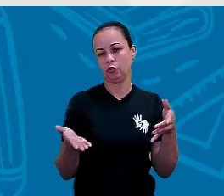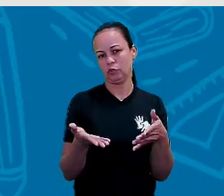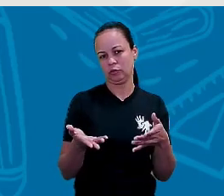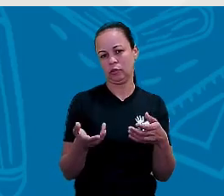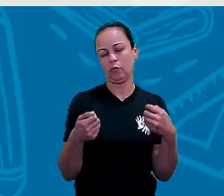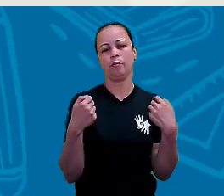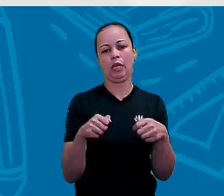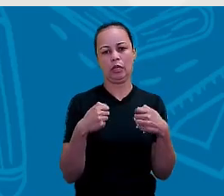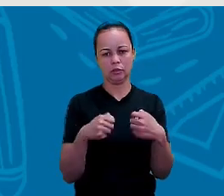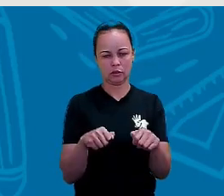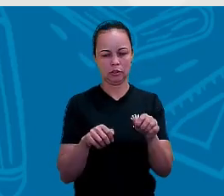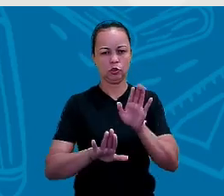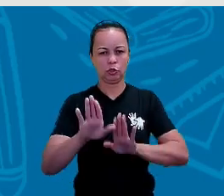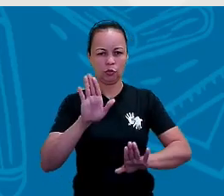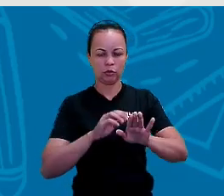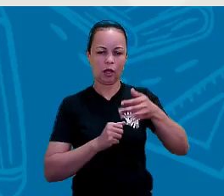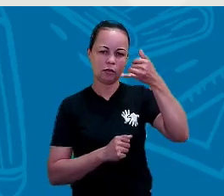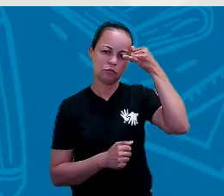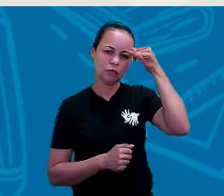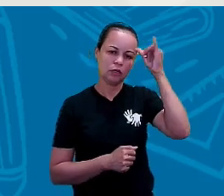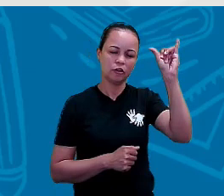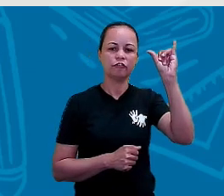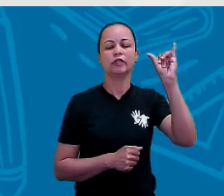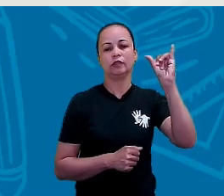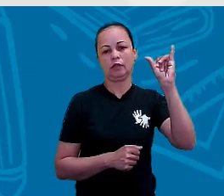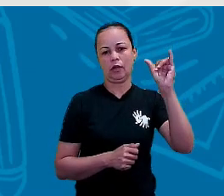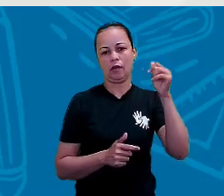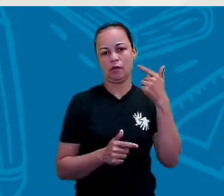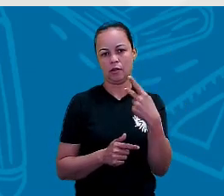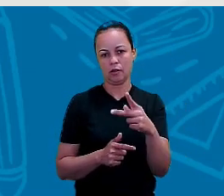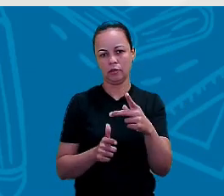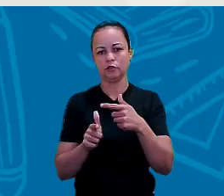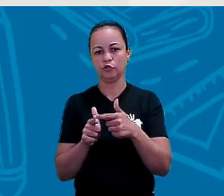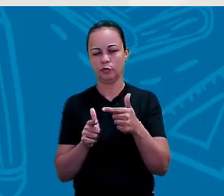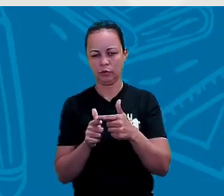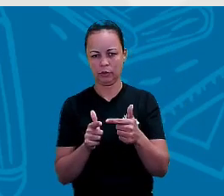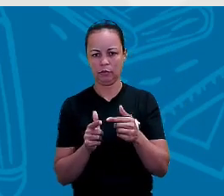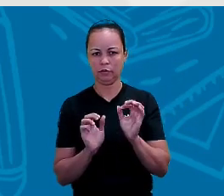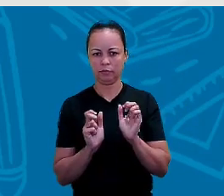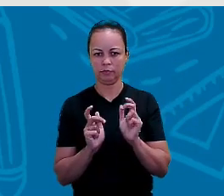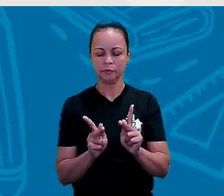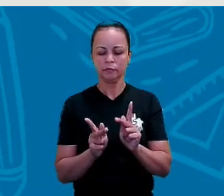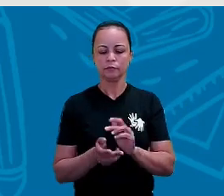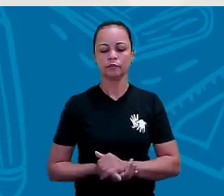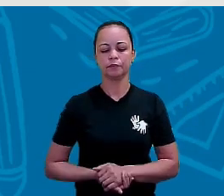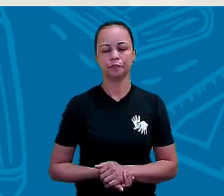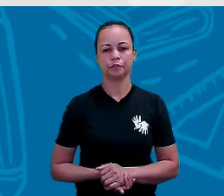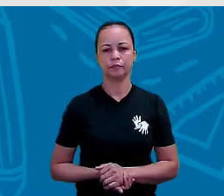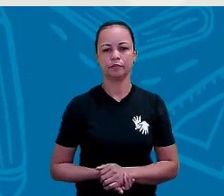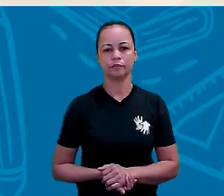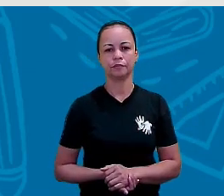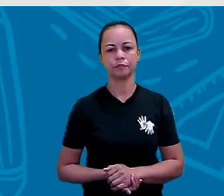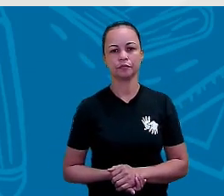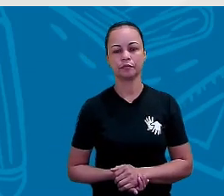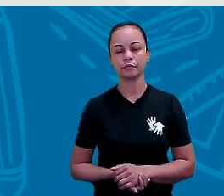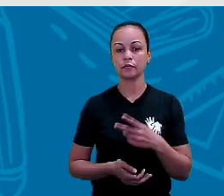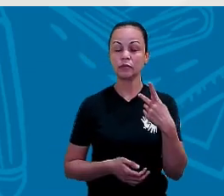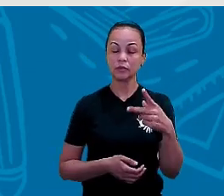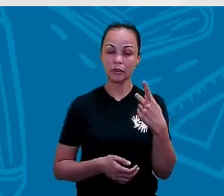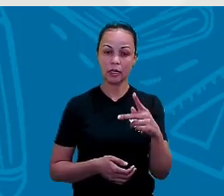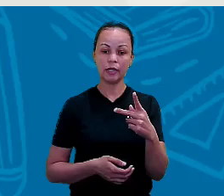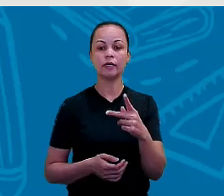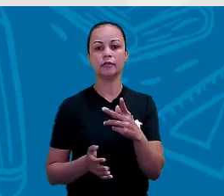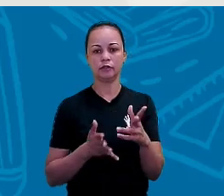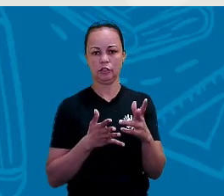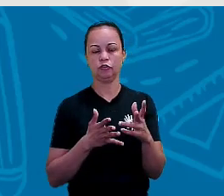se cuidar, né, para evitarmos esses problemas, tá ok? Então, esses foram